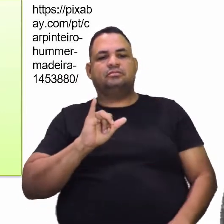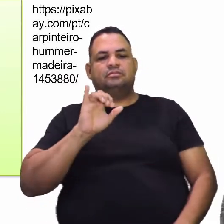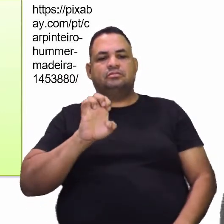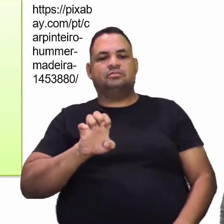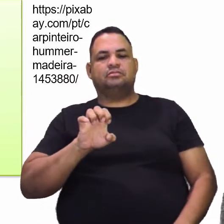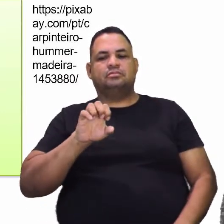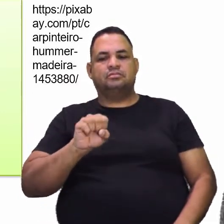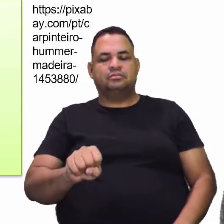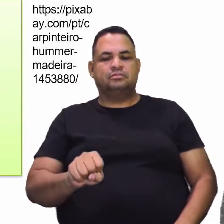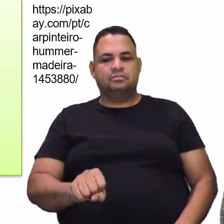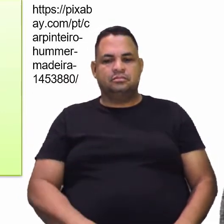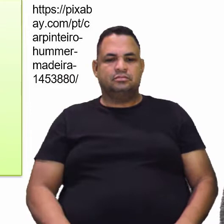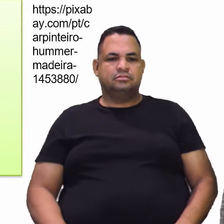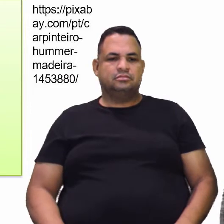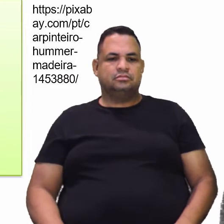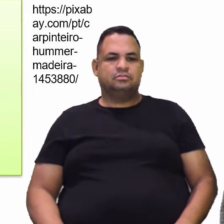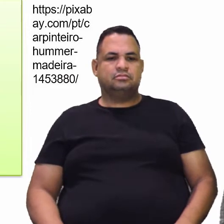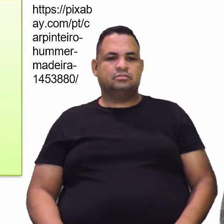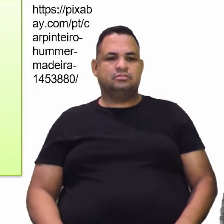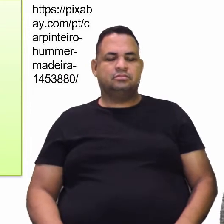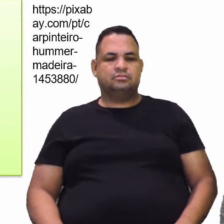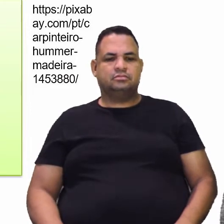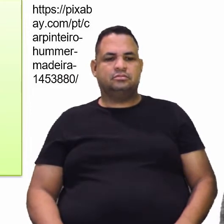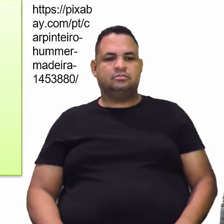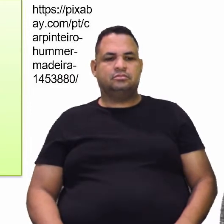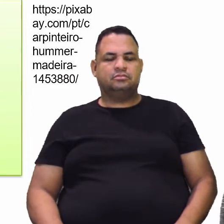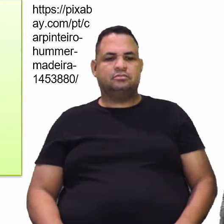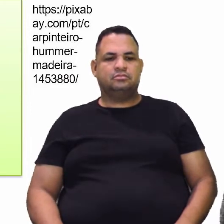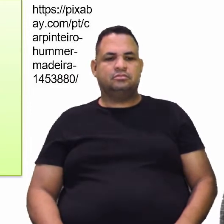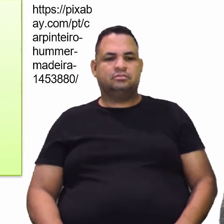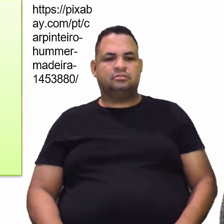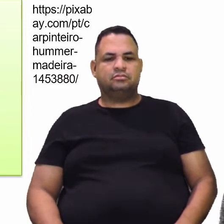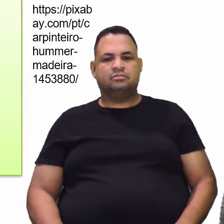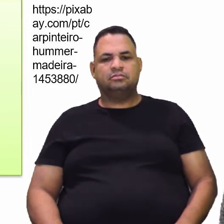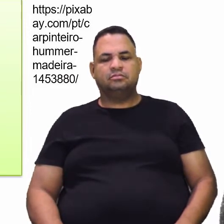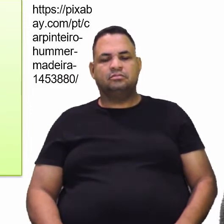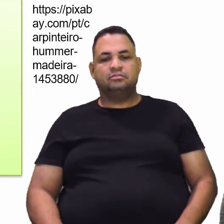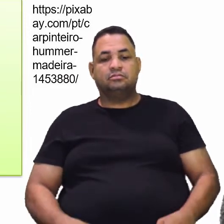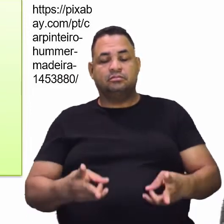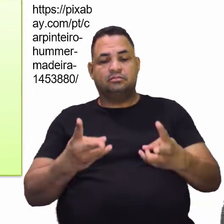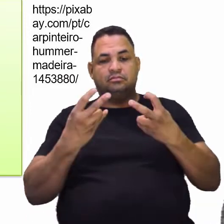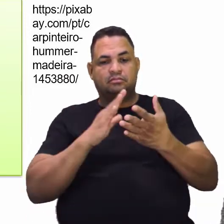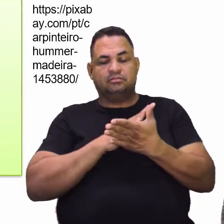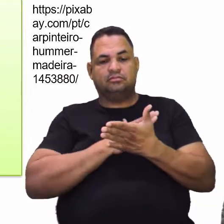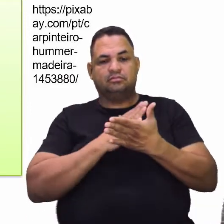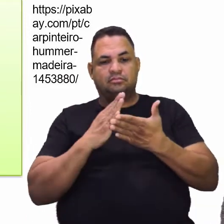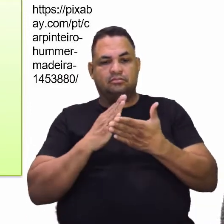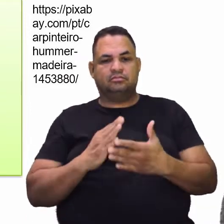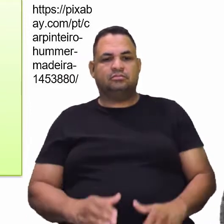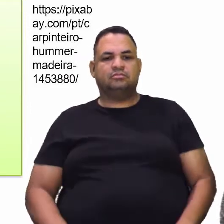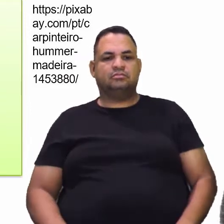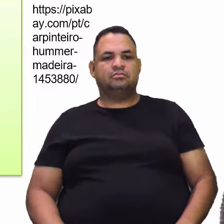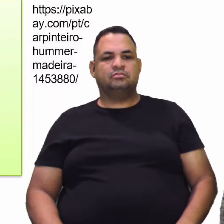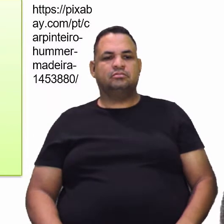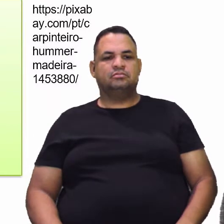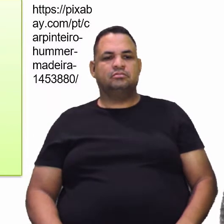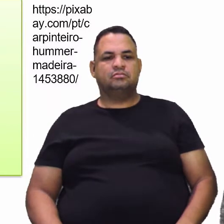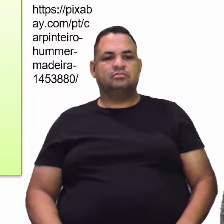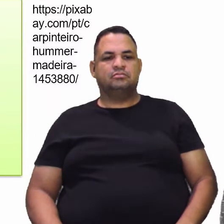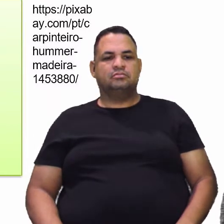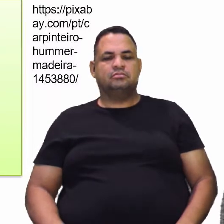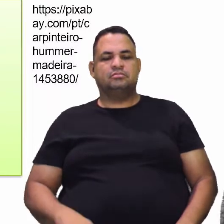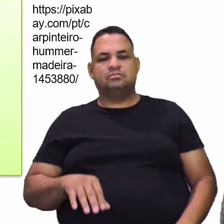acrescentar I, aí depois ES. IES. Então, perceba que a gente começou